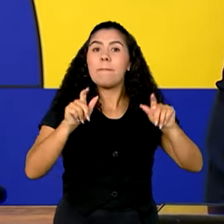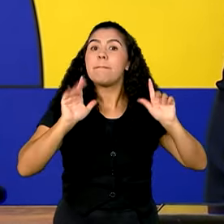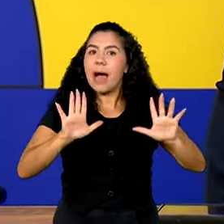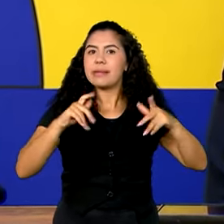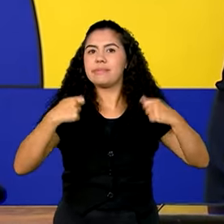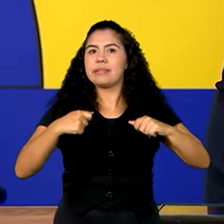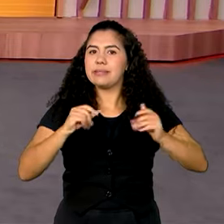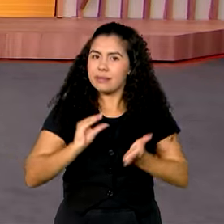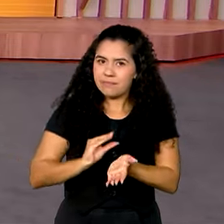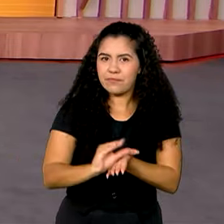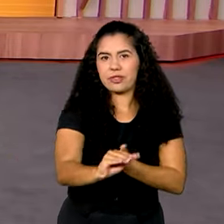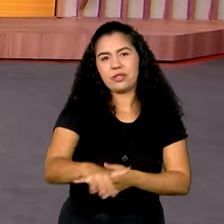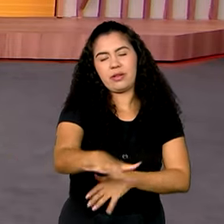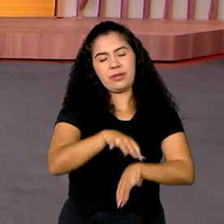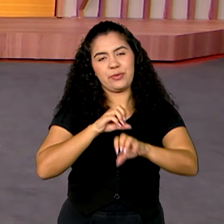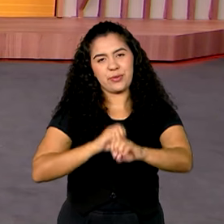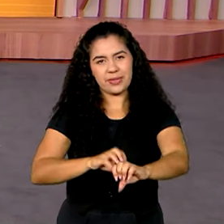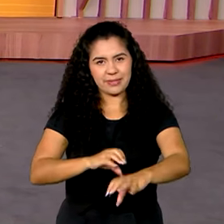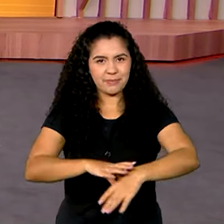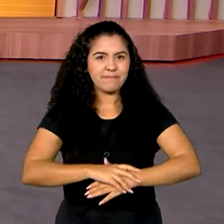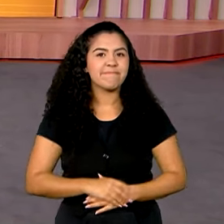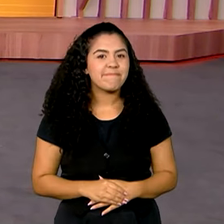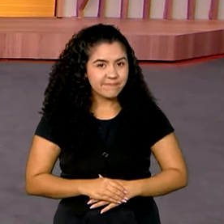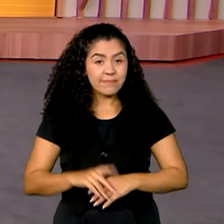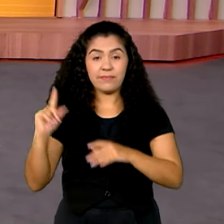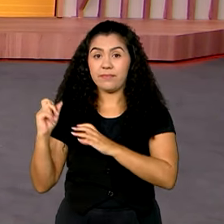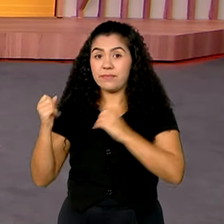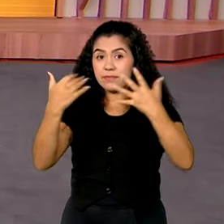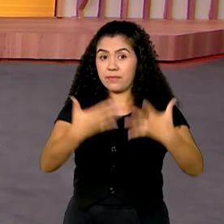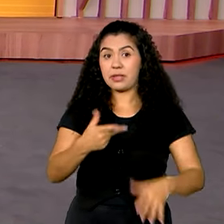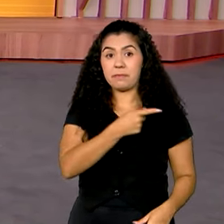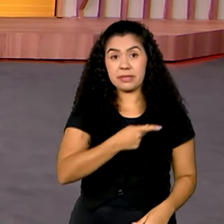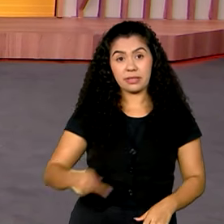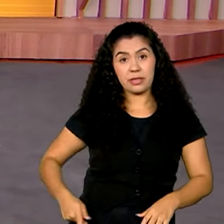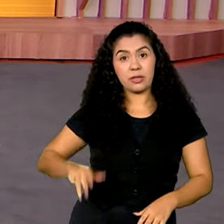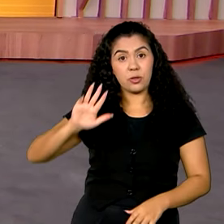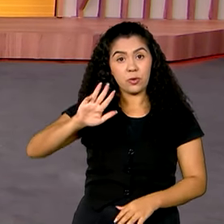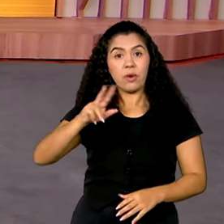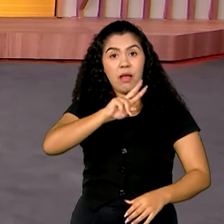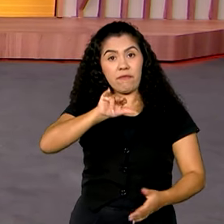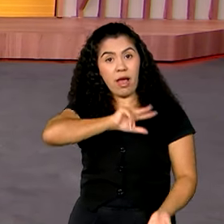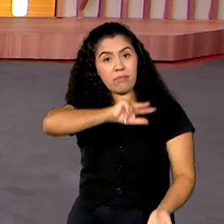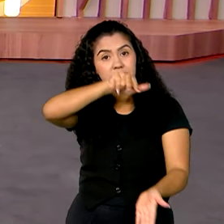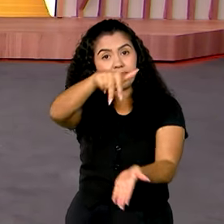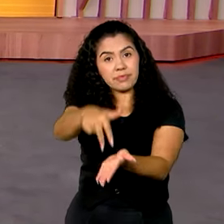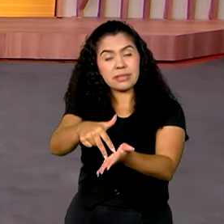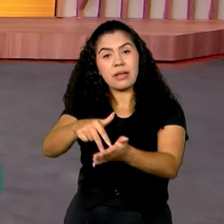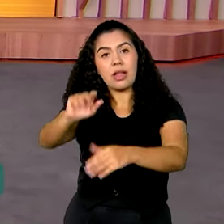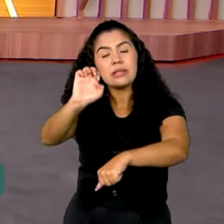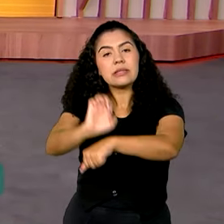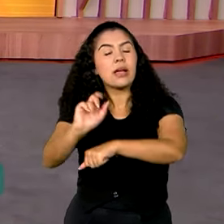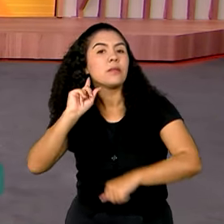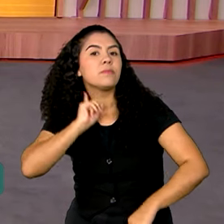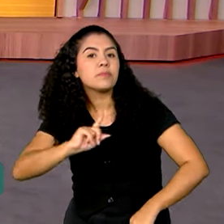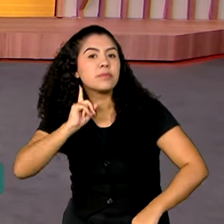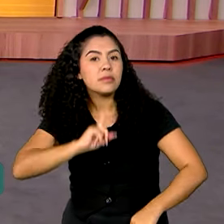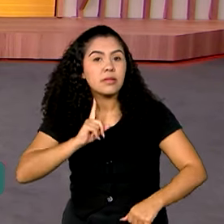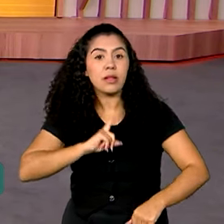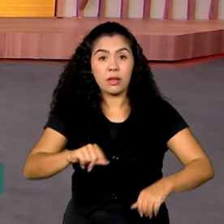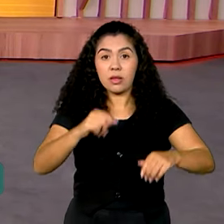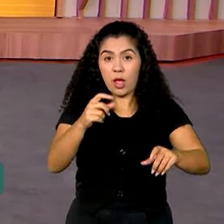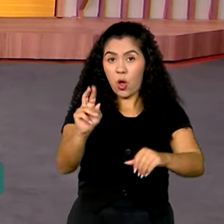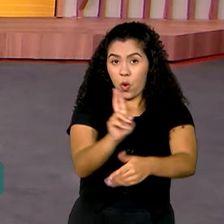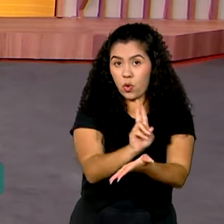na educação. E hoje o presidente Lula entrega em Minas obras de ampliação na Universidade